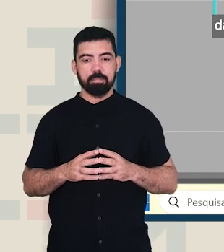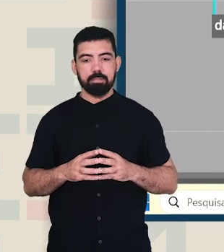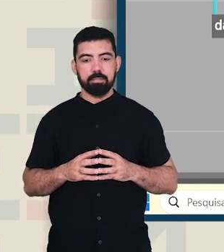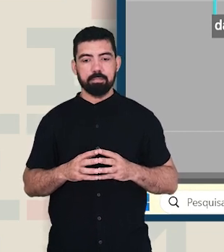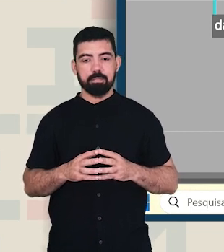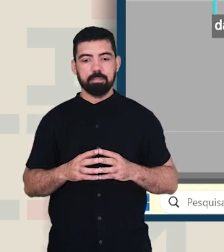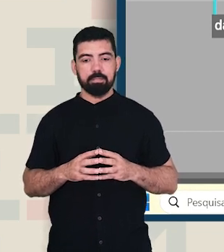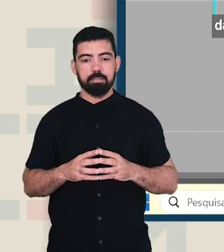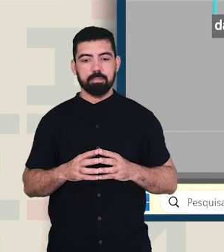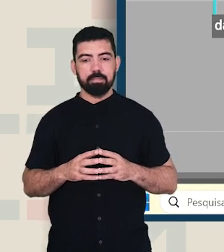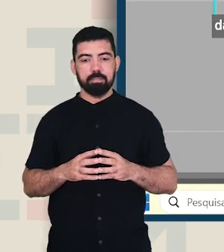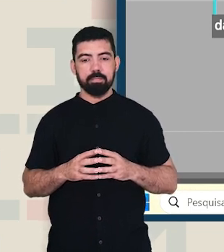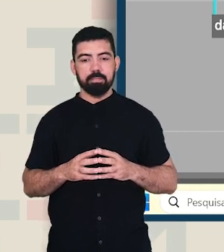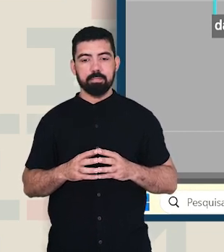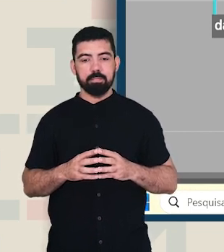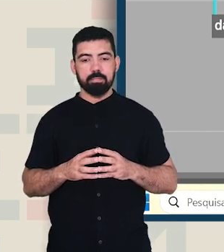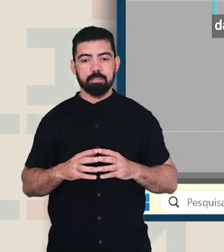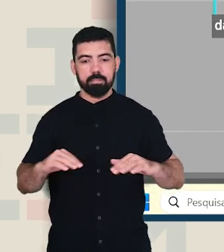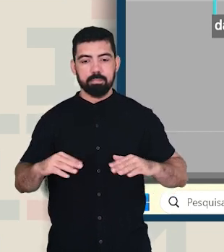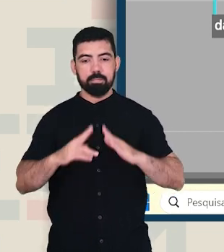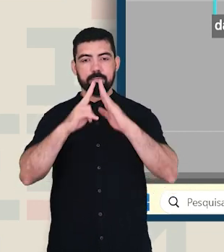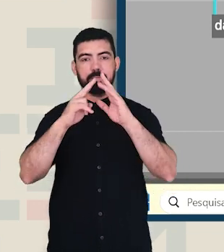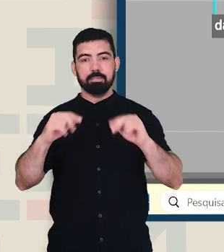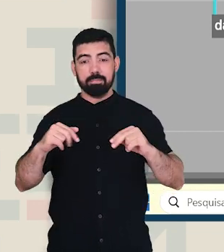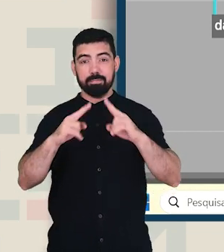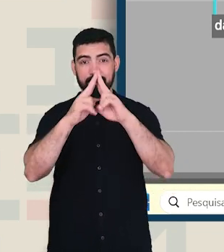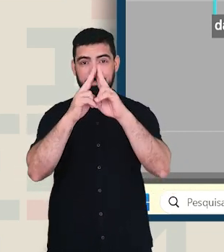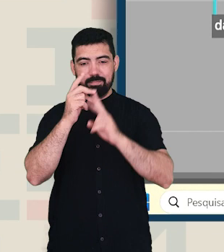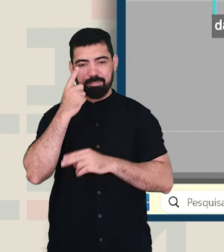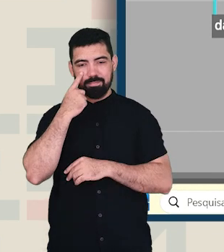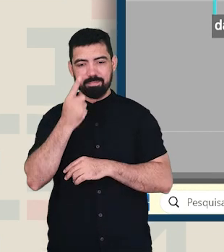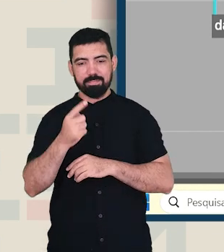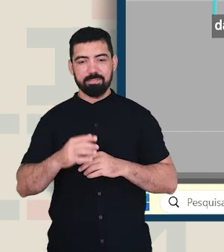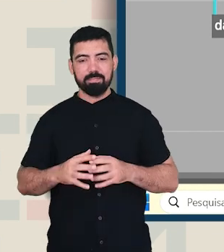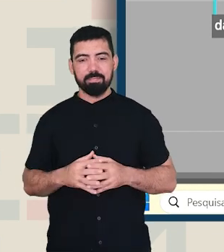mova-se. Vai um. Ok, 3, 2.